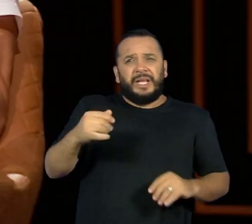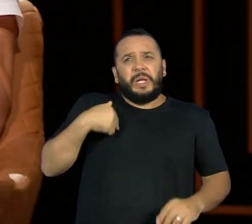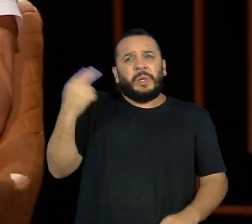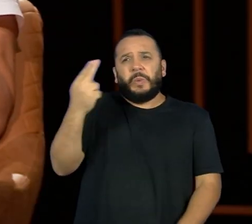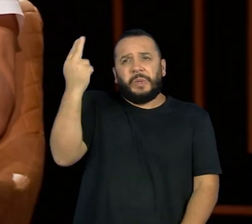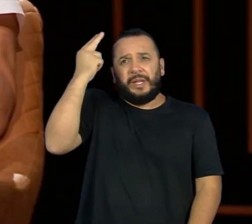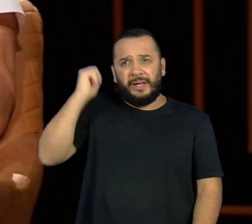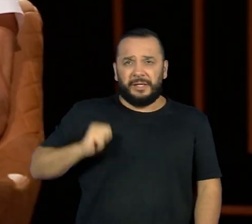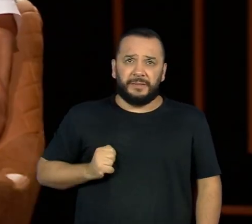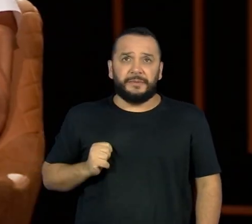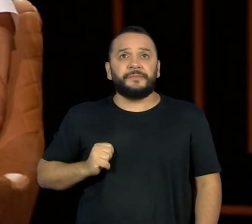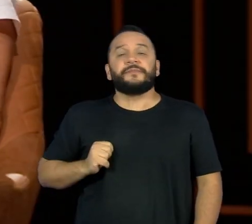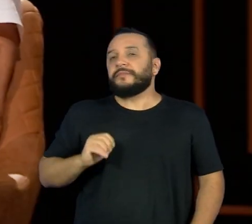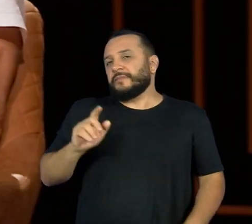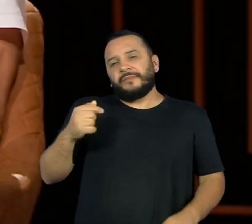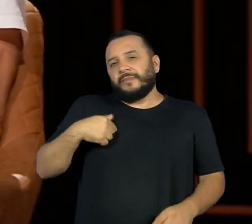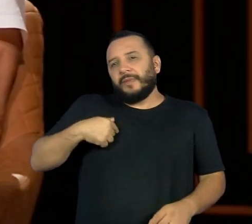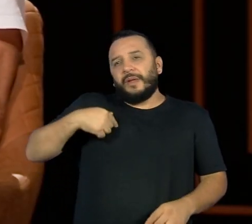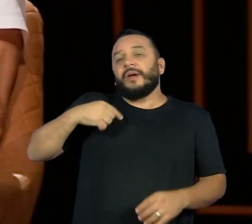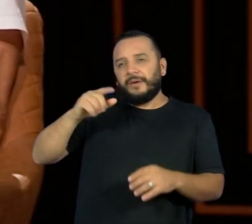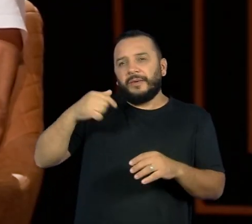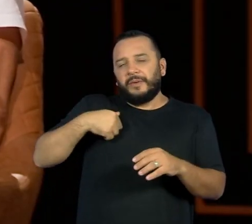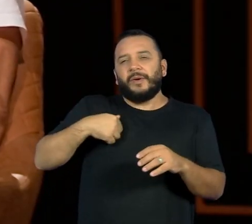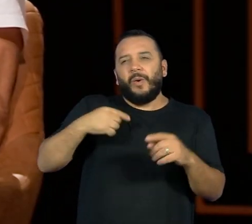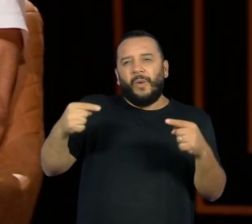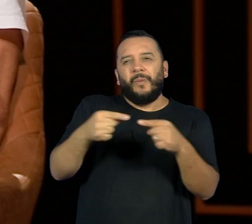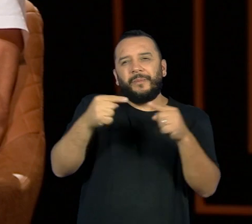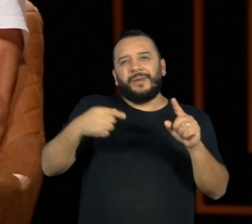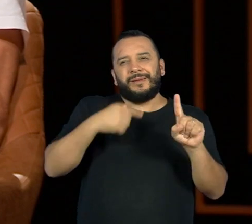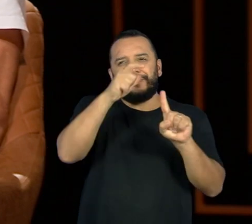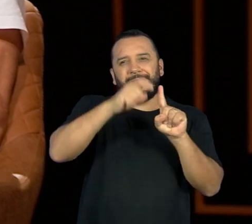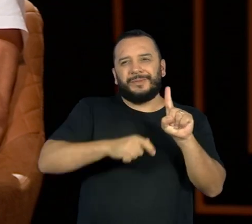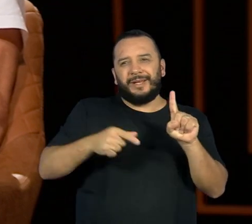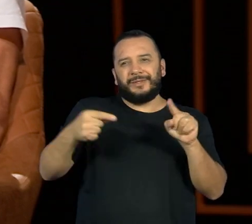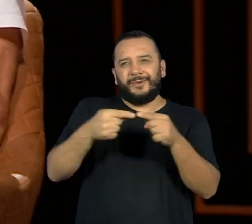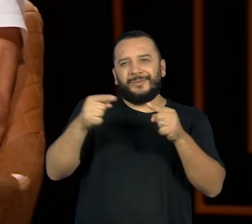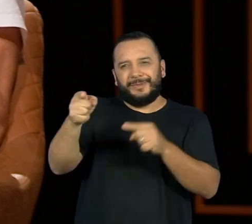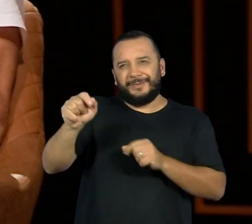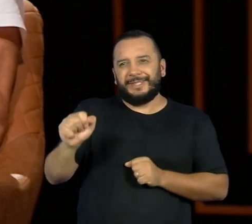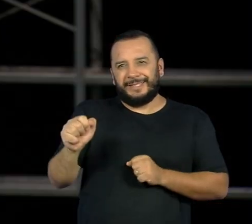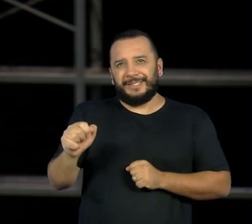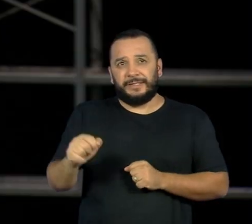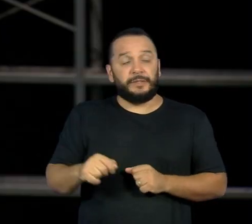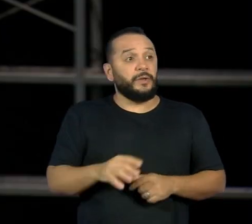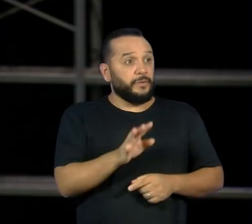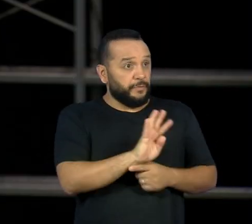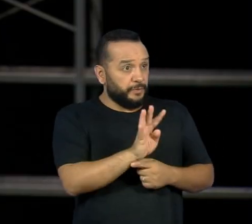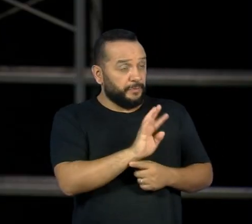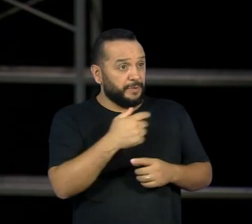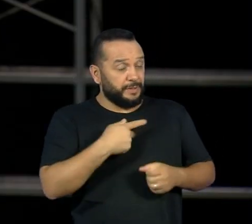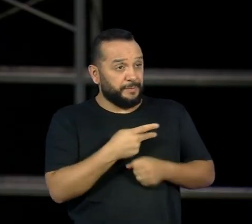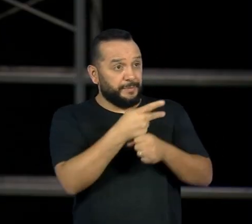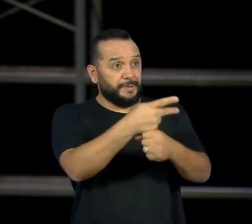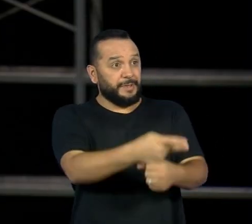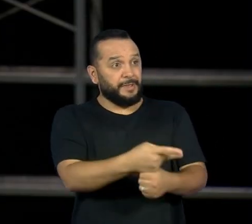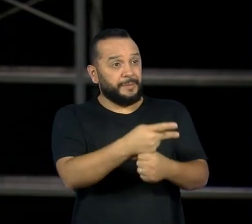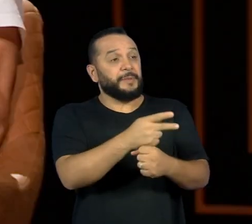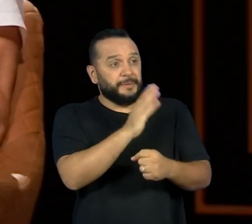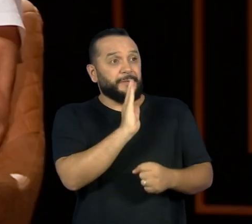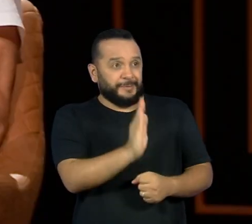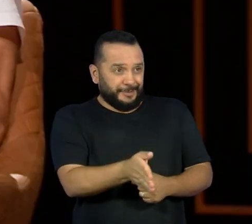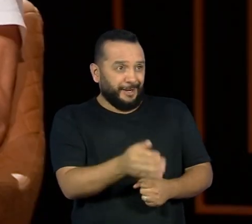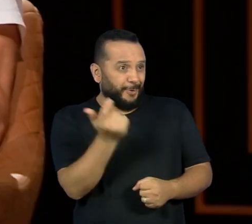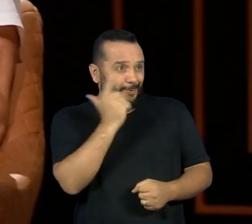falou, Clarice, o perfil é teu, você tem que fazer esse filme. E foi um filme que te rendeu o prêmio Governador do Estado. O